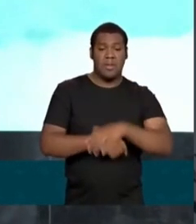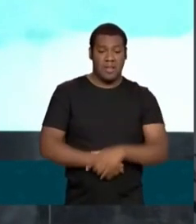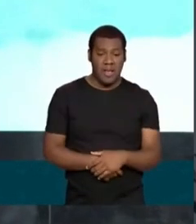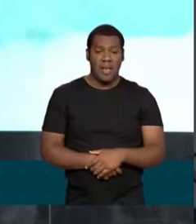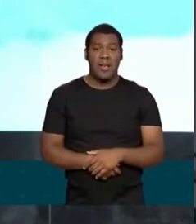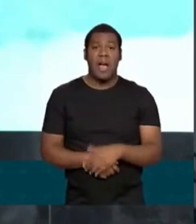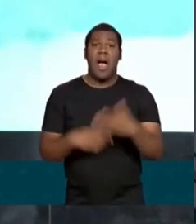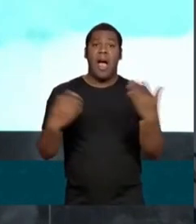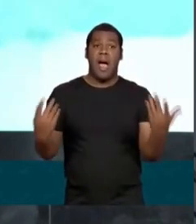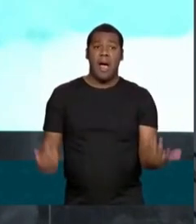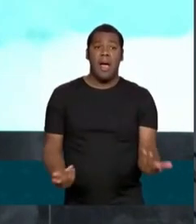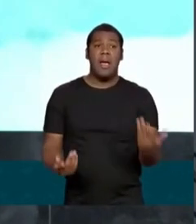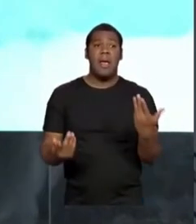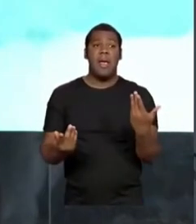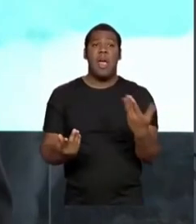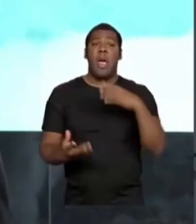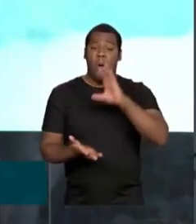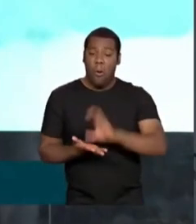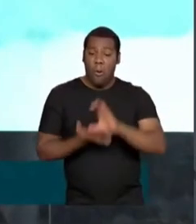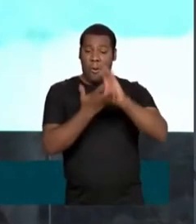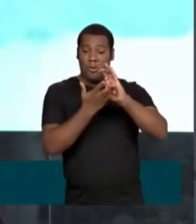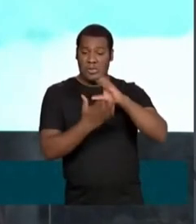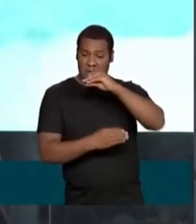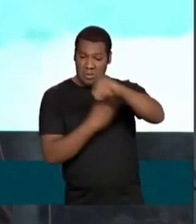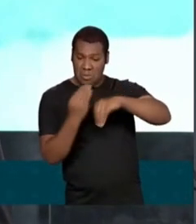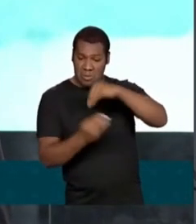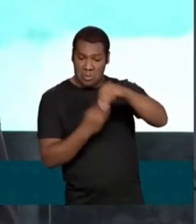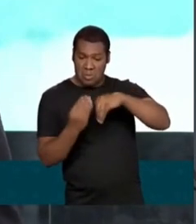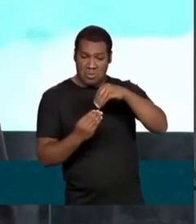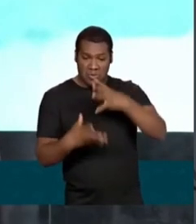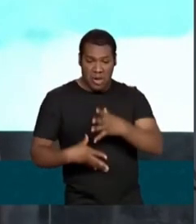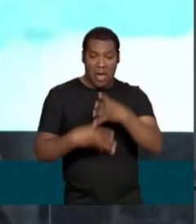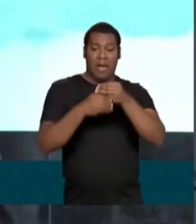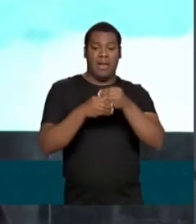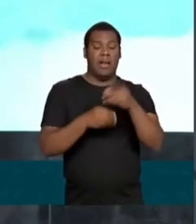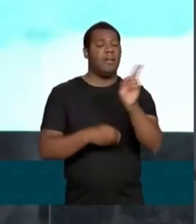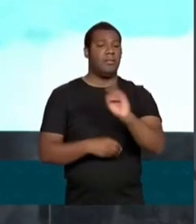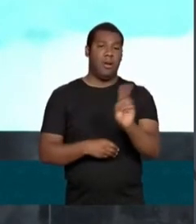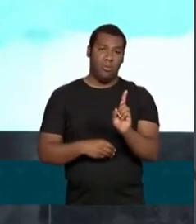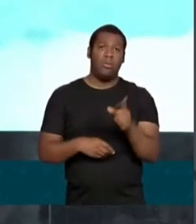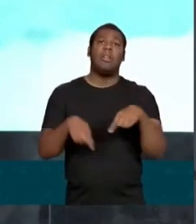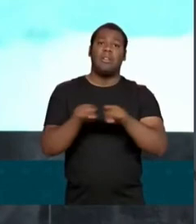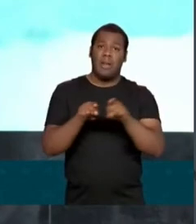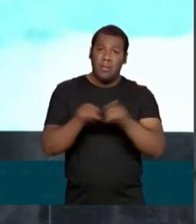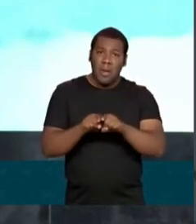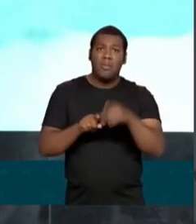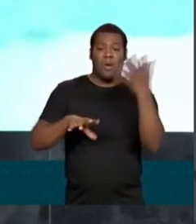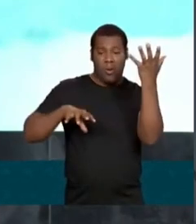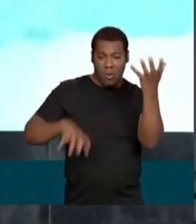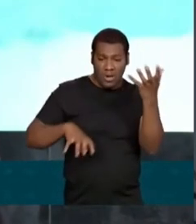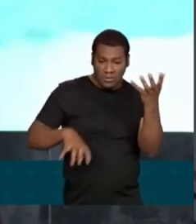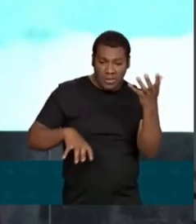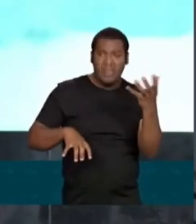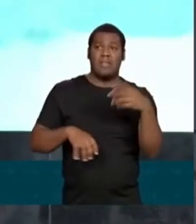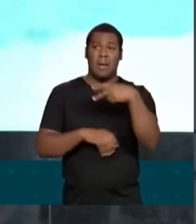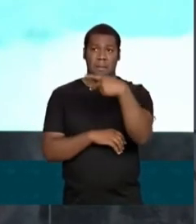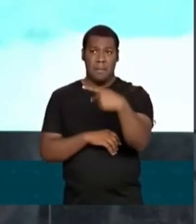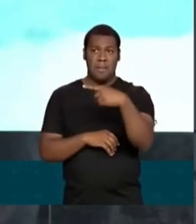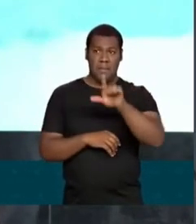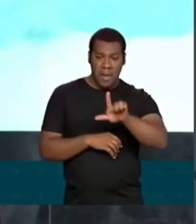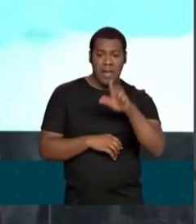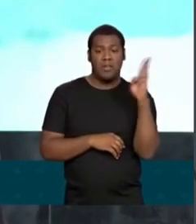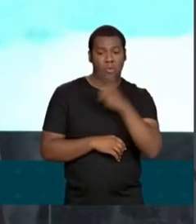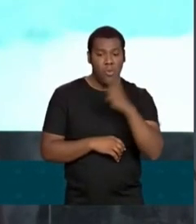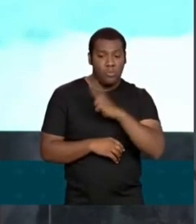reduza a necessidade de instalar comissões mistas e outras o congresso pode tramitar como pele de urgência e emergência por exemplo tem algumas delas